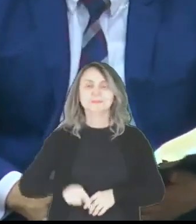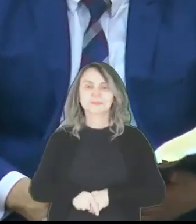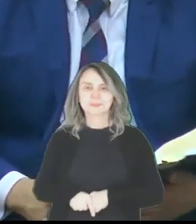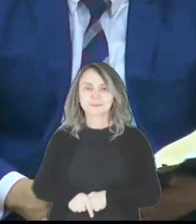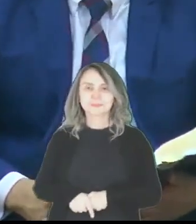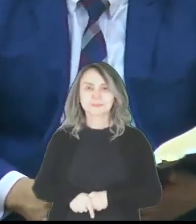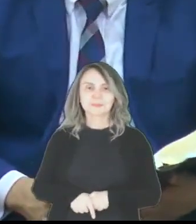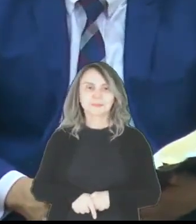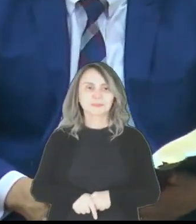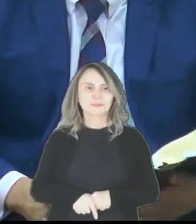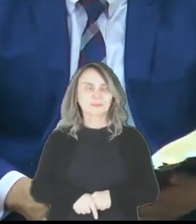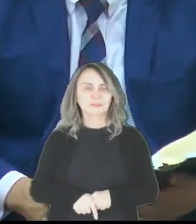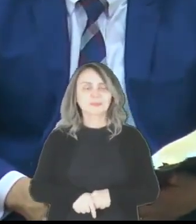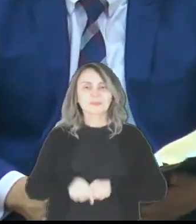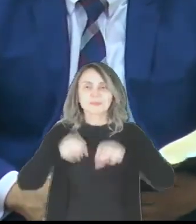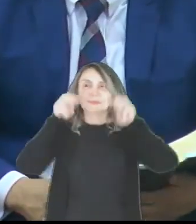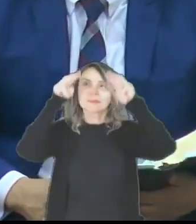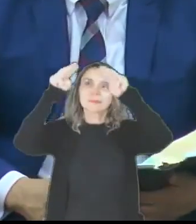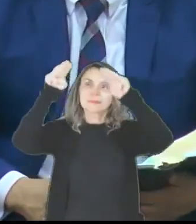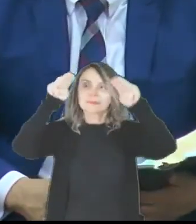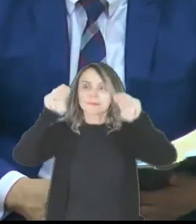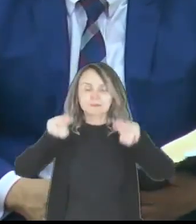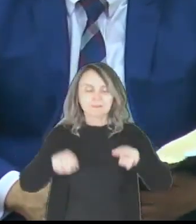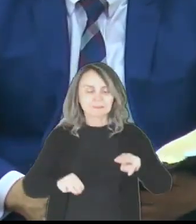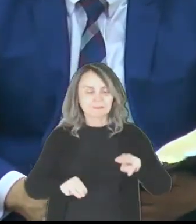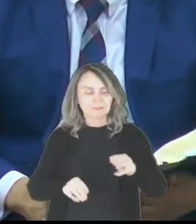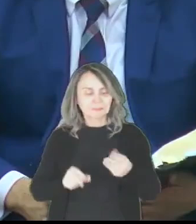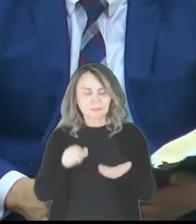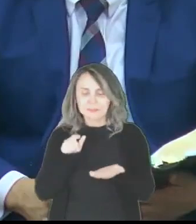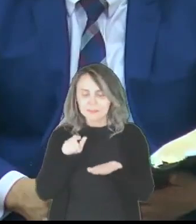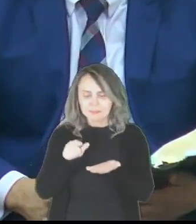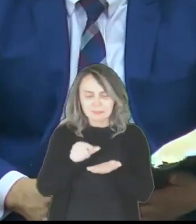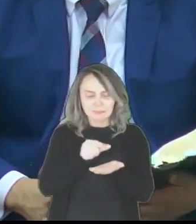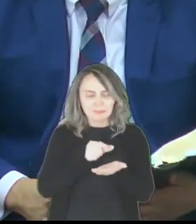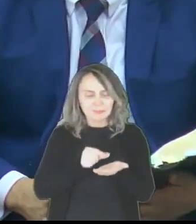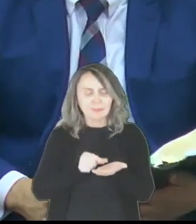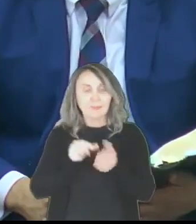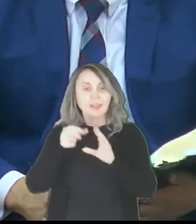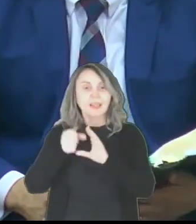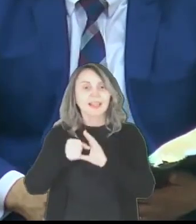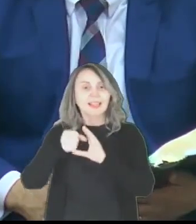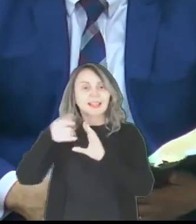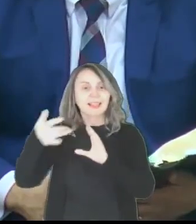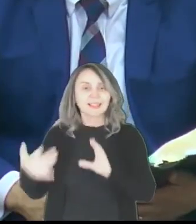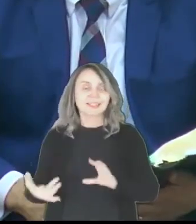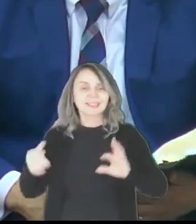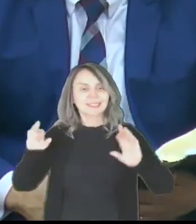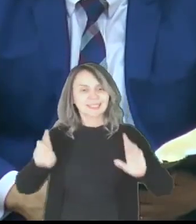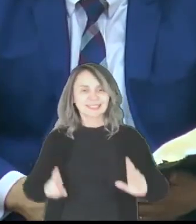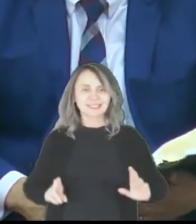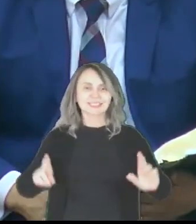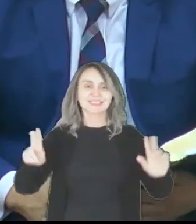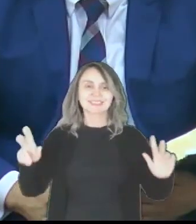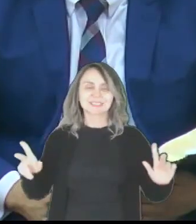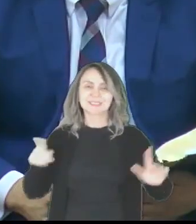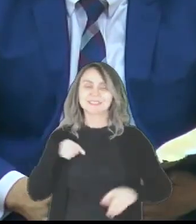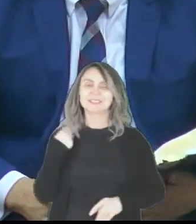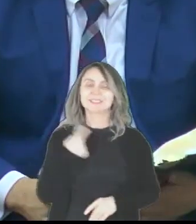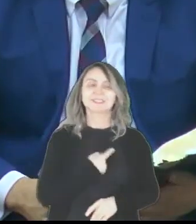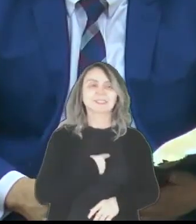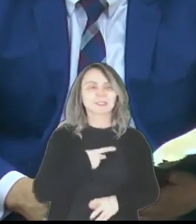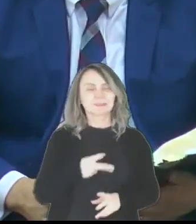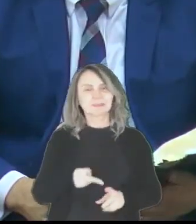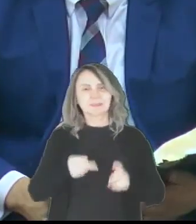que aquele maná tinha umas características diferentes. Louvado seja Deus. E nós vemos aqui na palavra